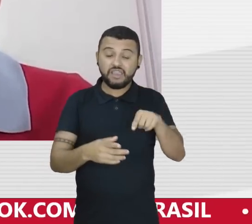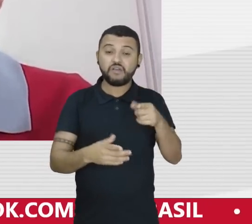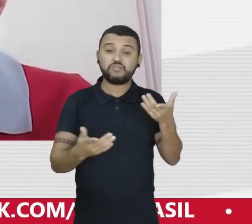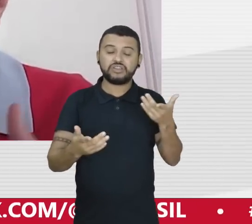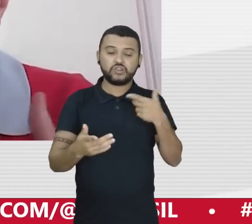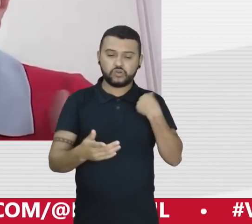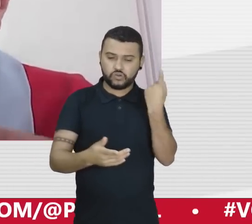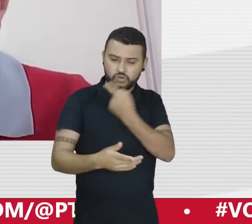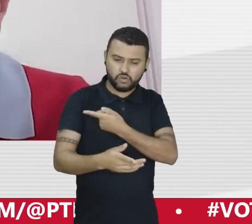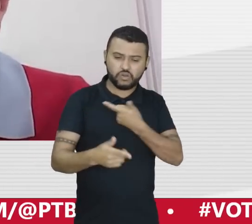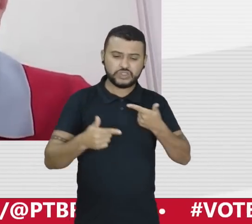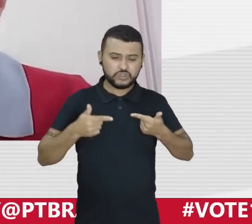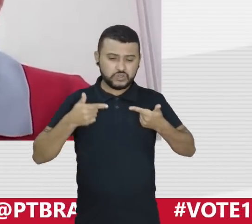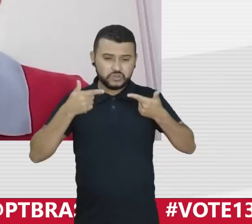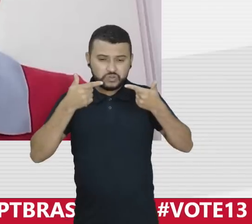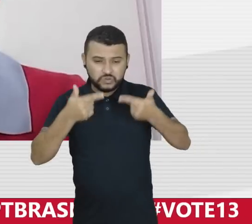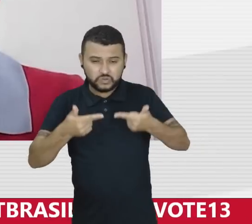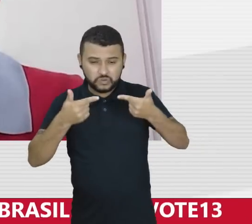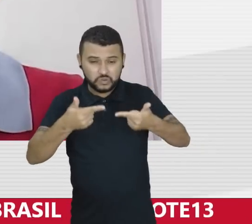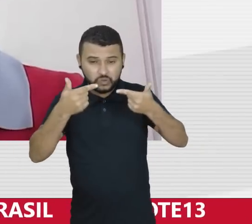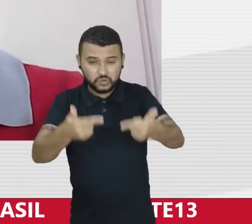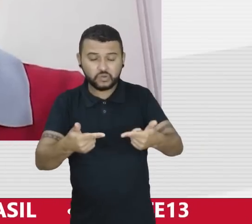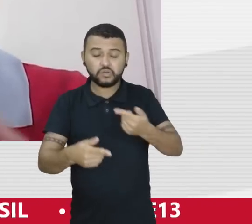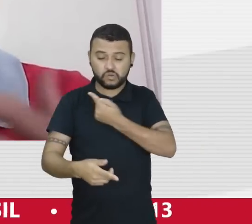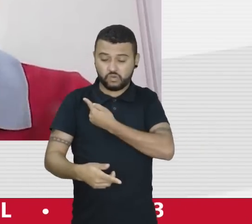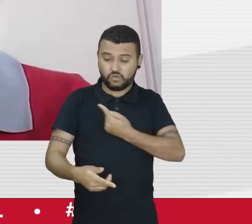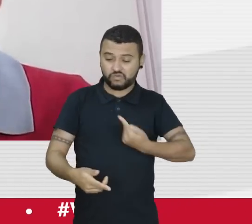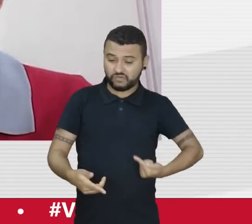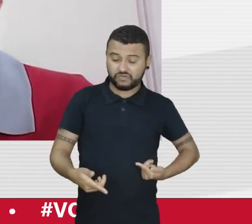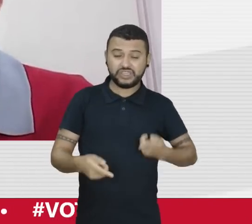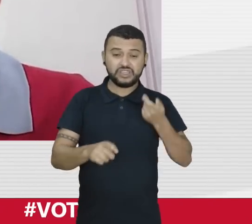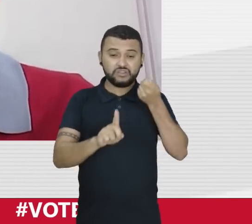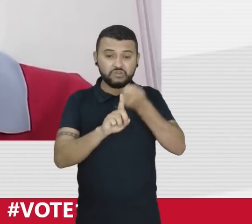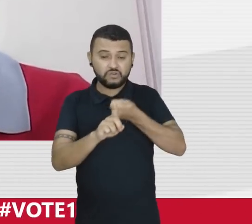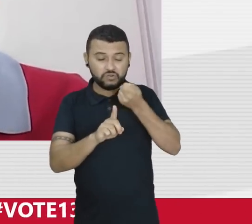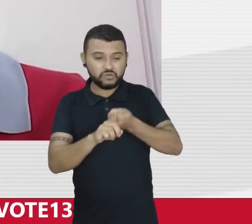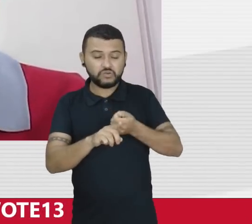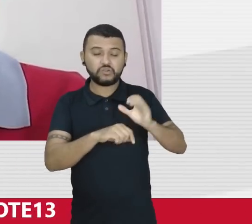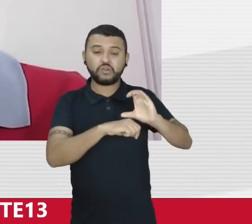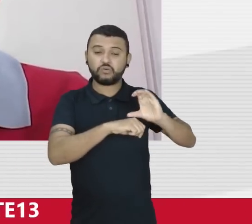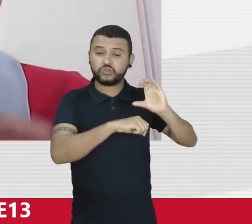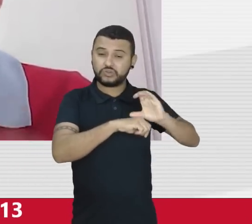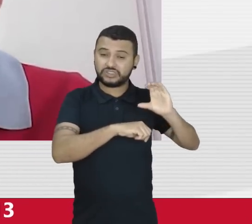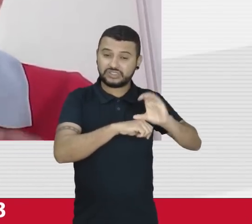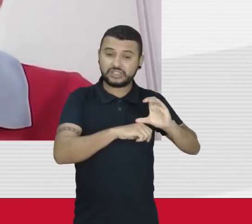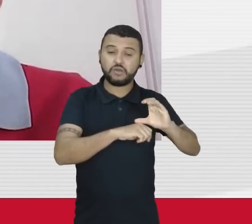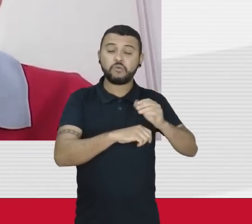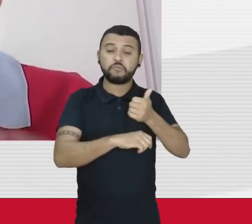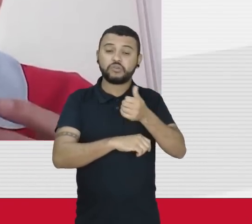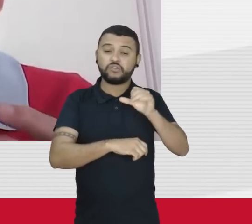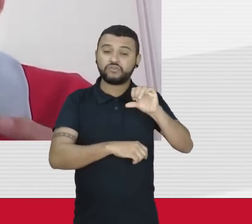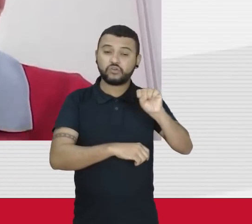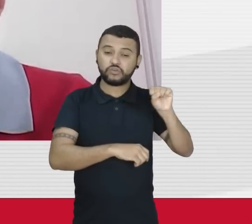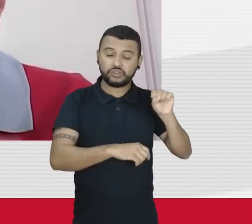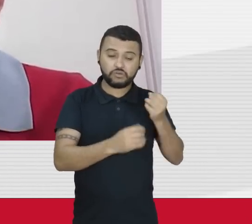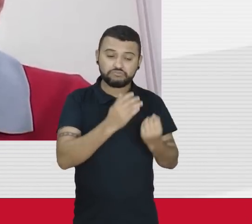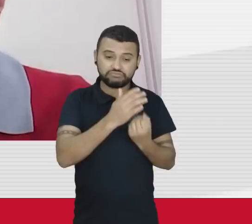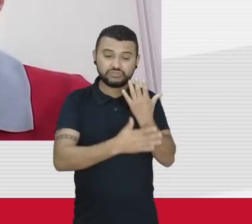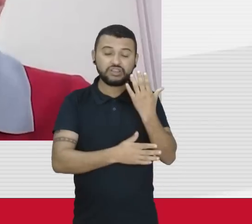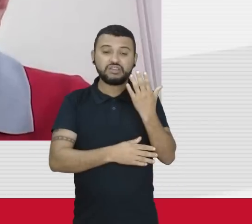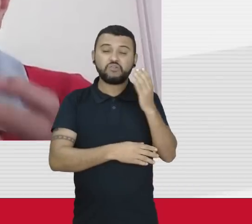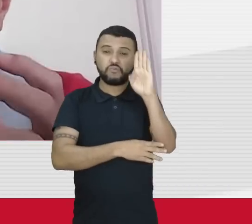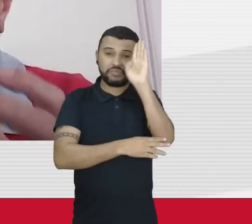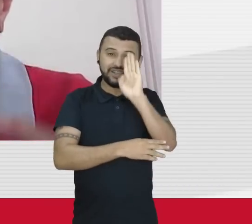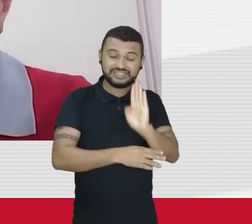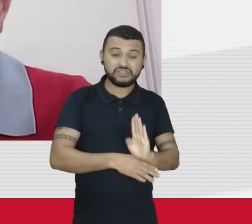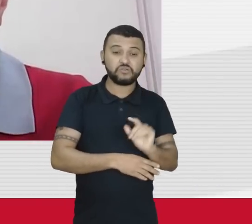nossa luta, dos nossos governos, apesar da Constituição de 88, o Estado brasileiro continua